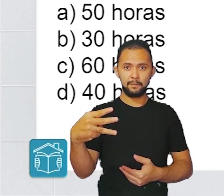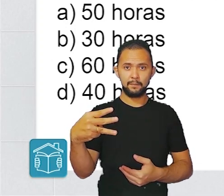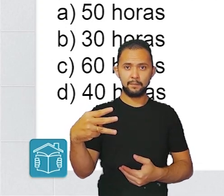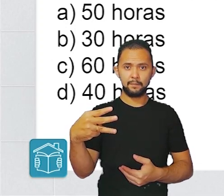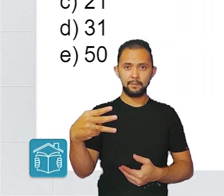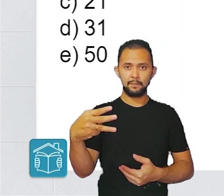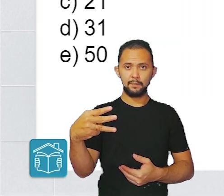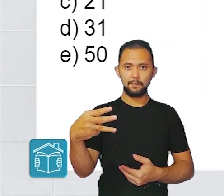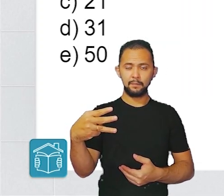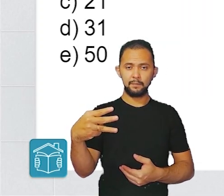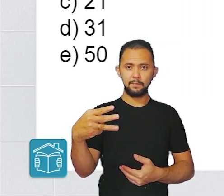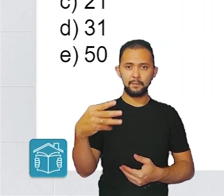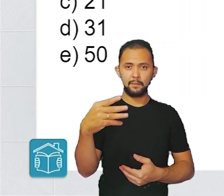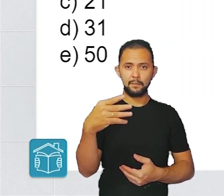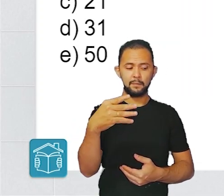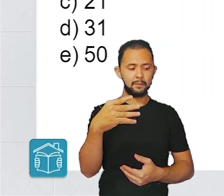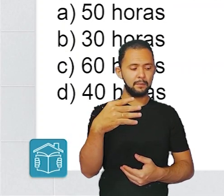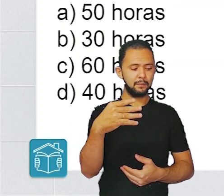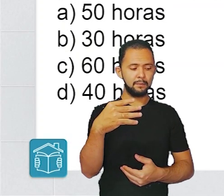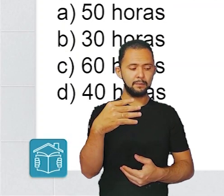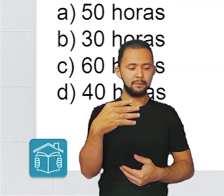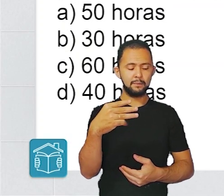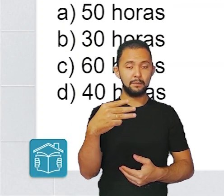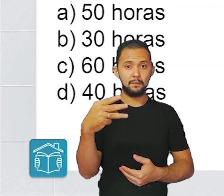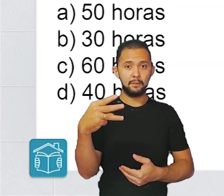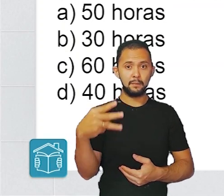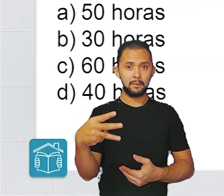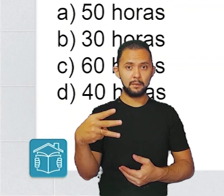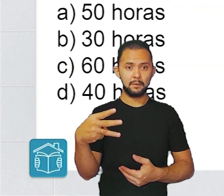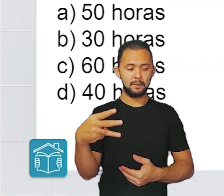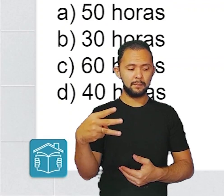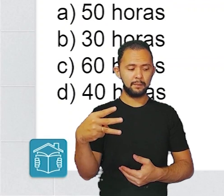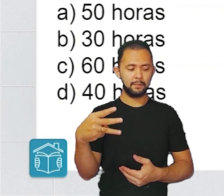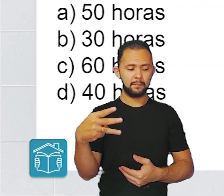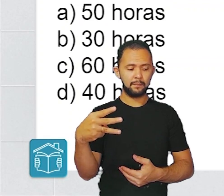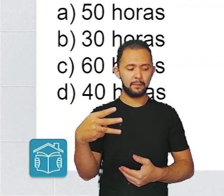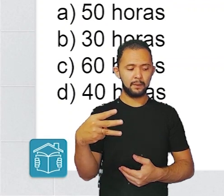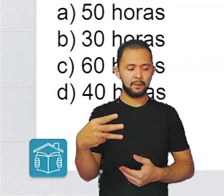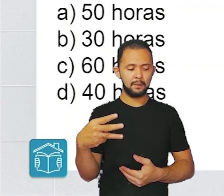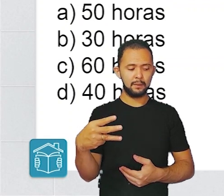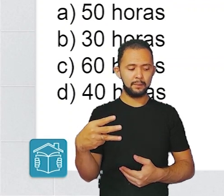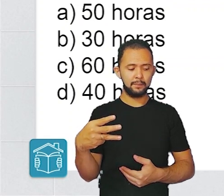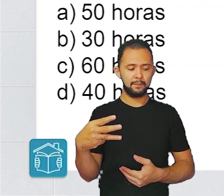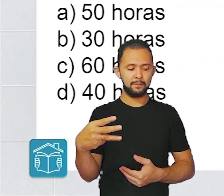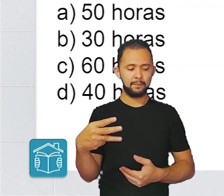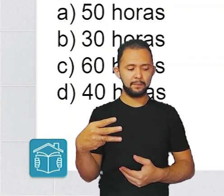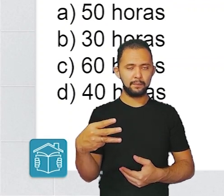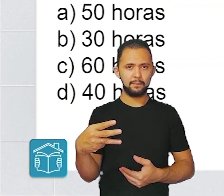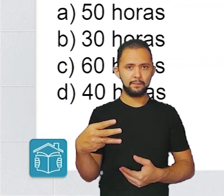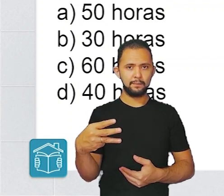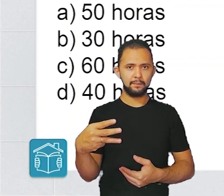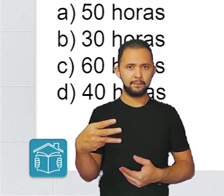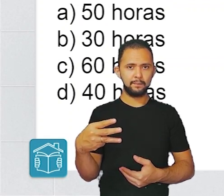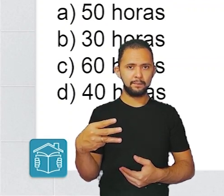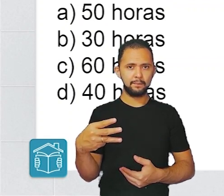3, deixa eu voltar aqui, o MMC entre